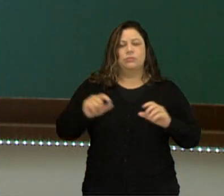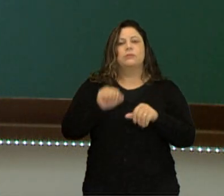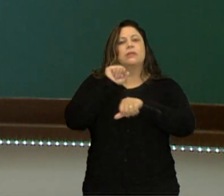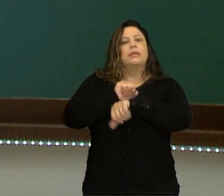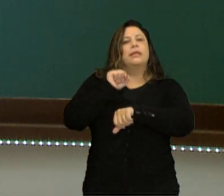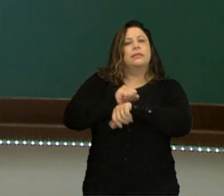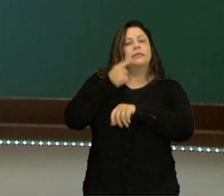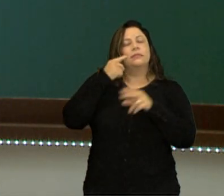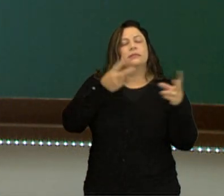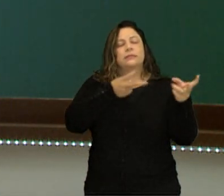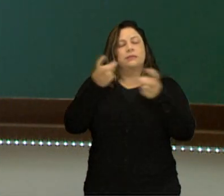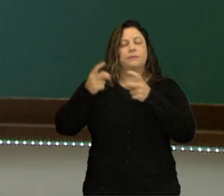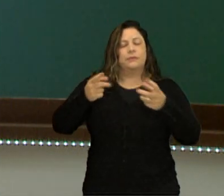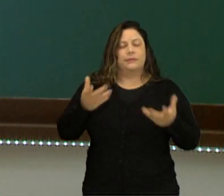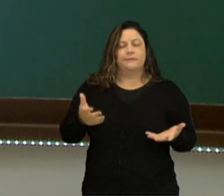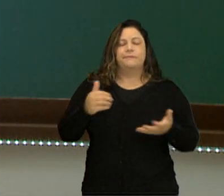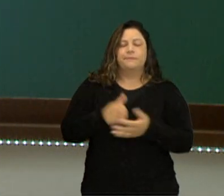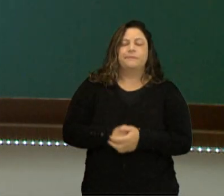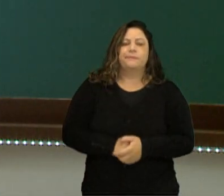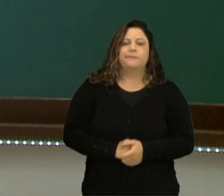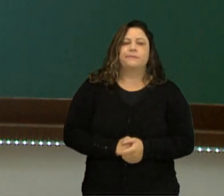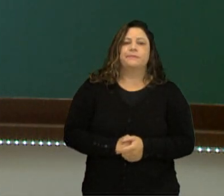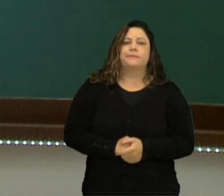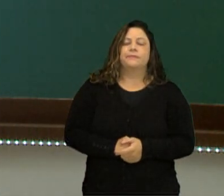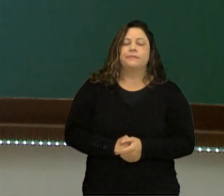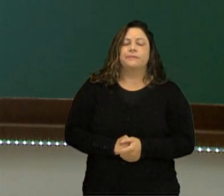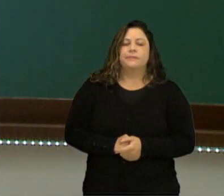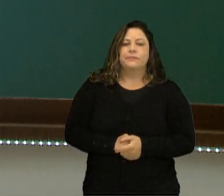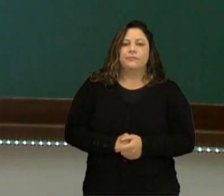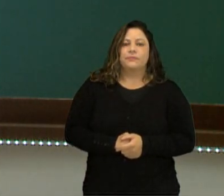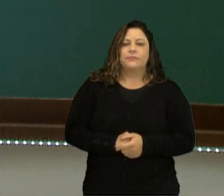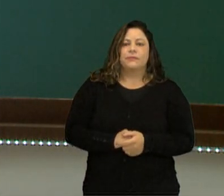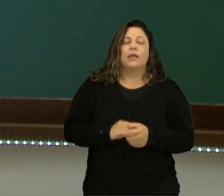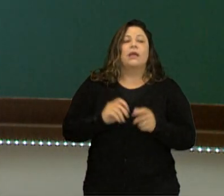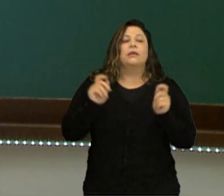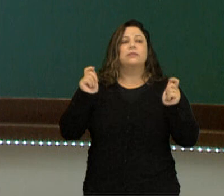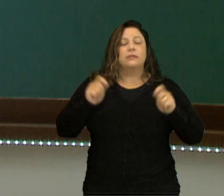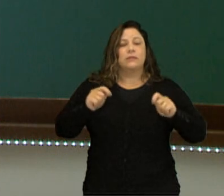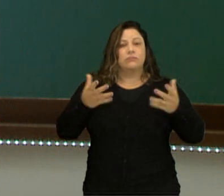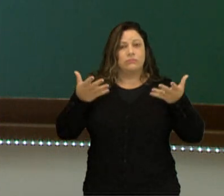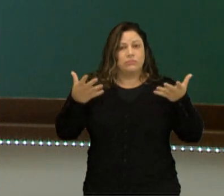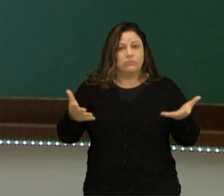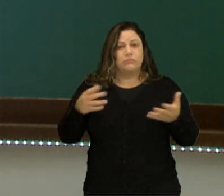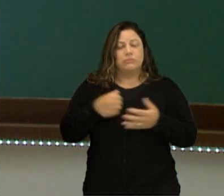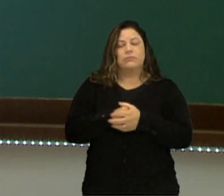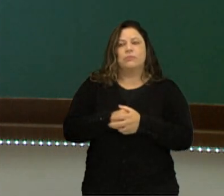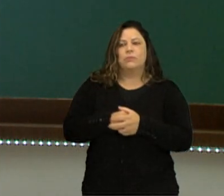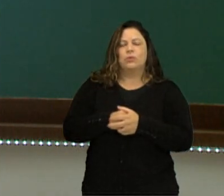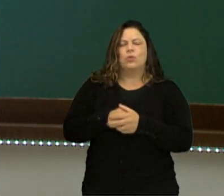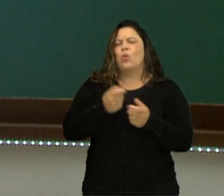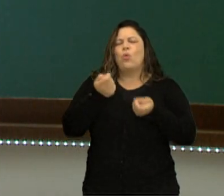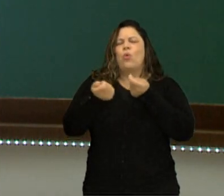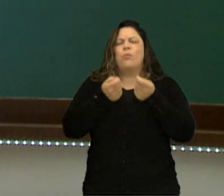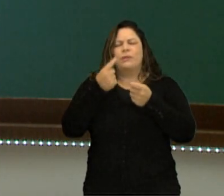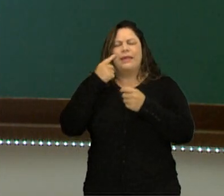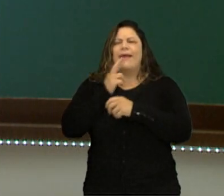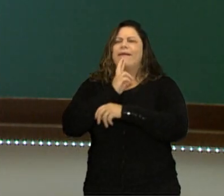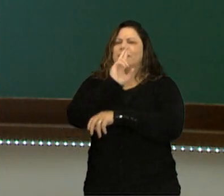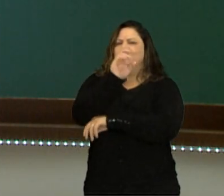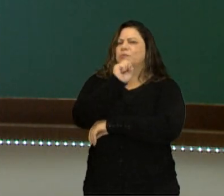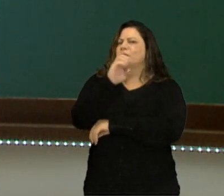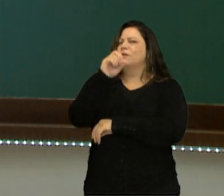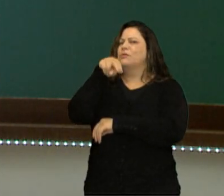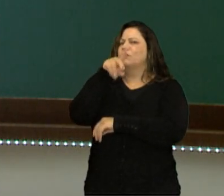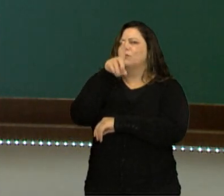para ouvir o comando da nave, né? Então, pessoal, da sonda, melhor. Então, eu quero esse